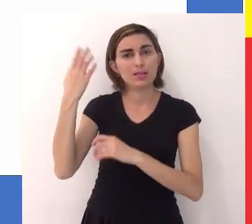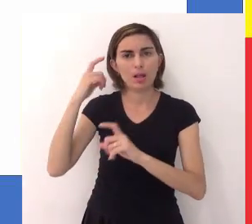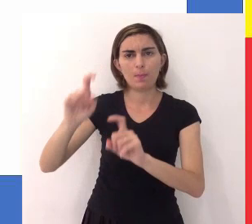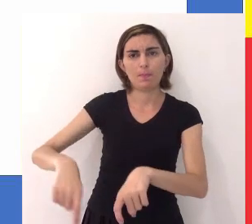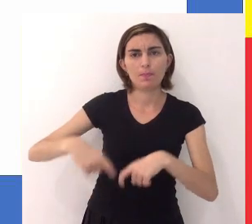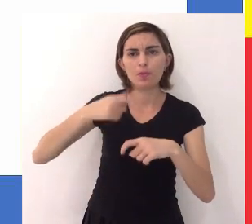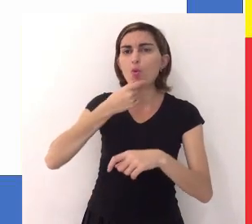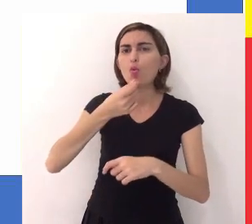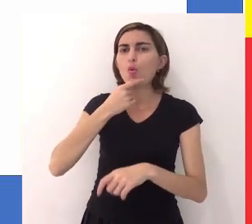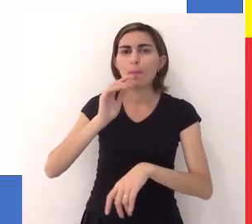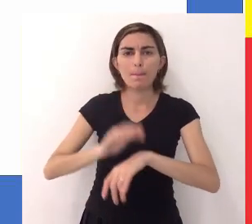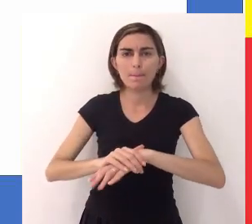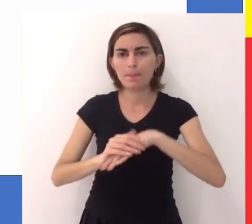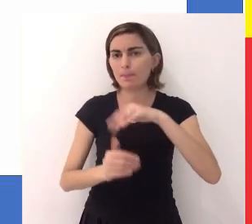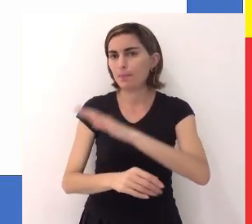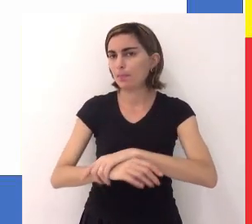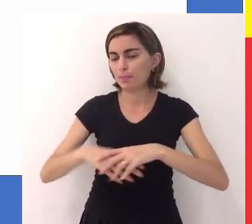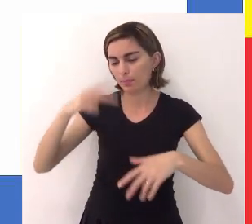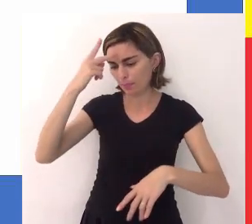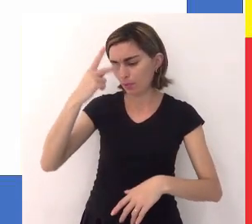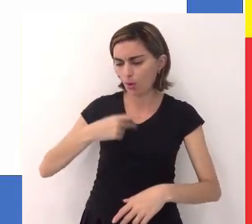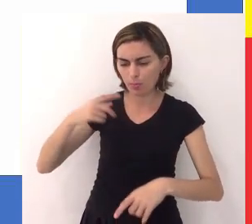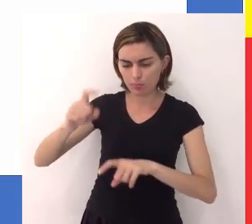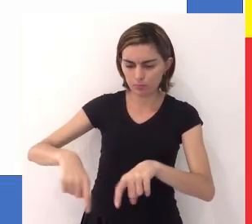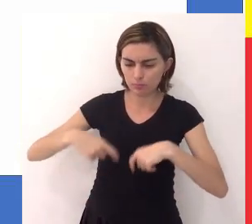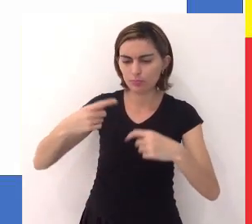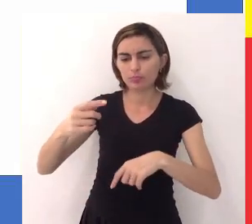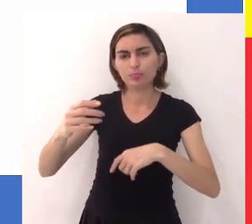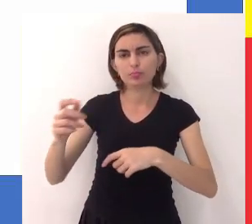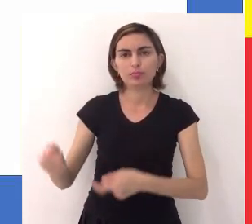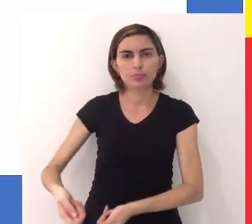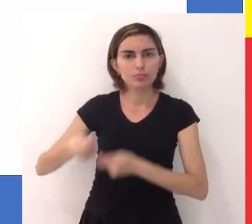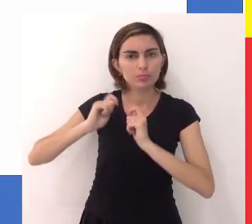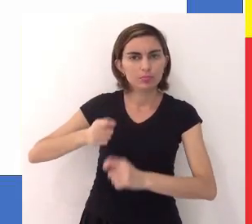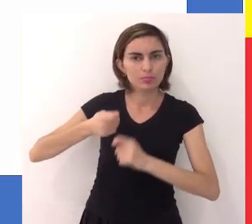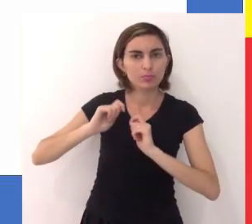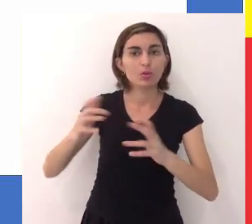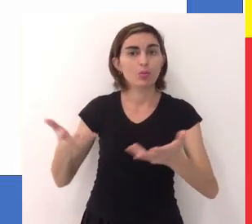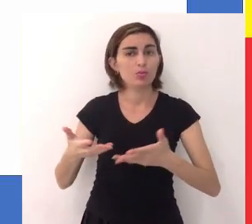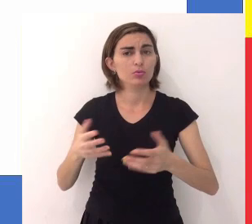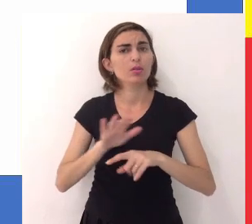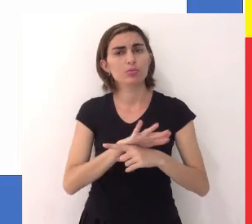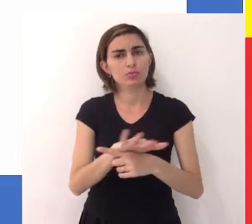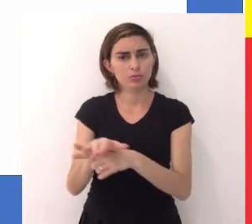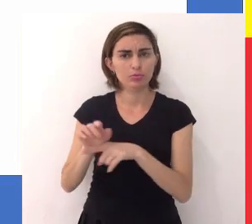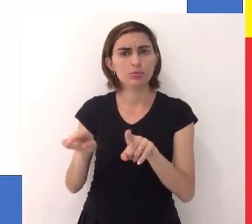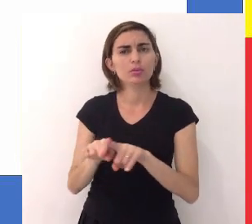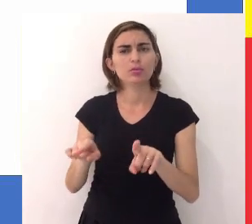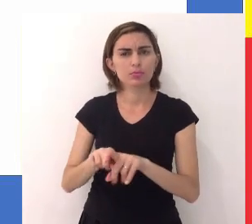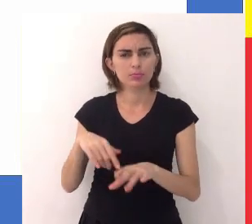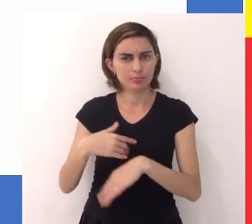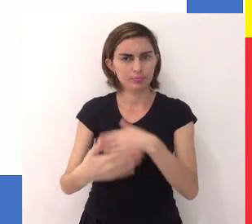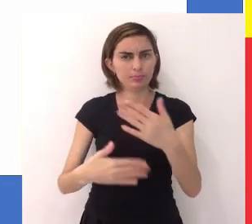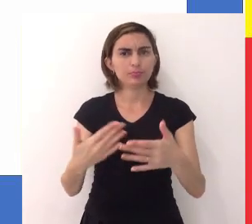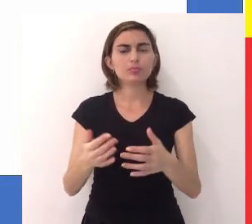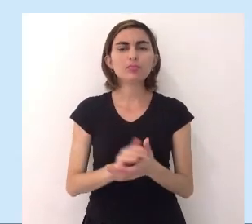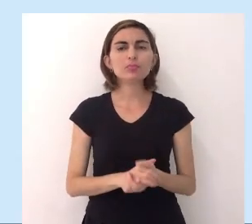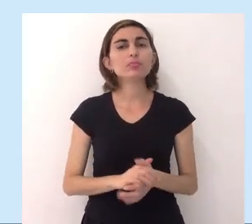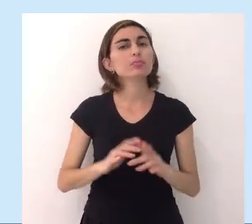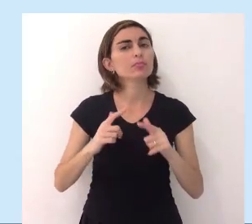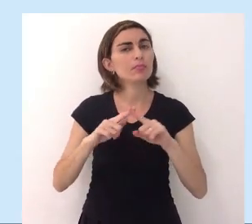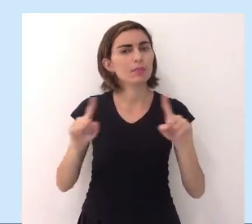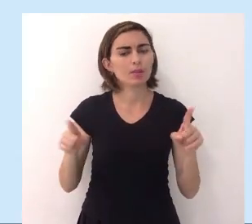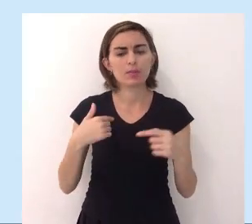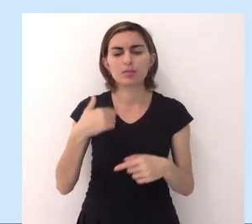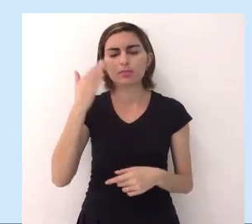escavava a terra. Então, a tecnologia também vem ajudando nos processos de mineração, ok, gente?